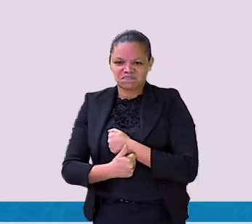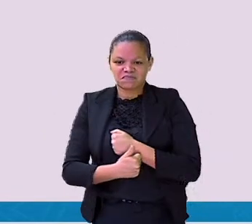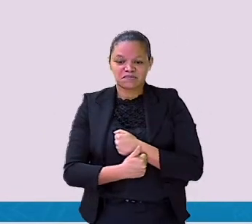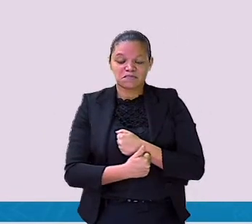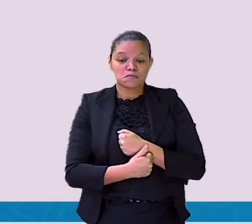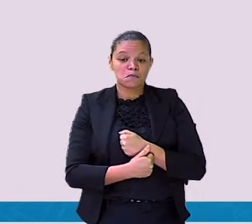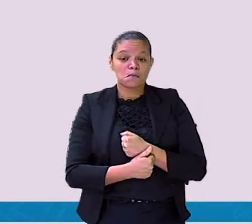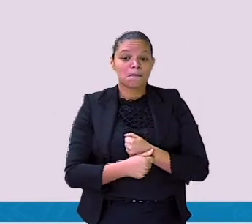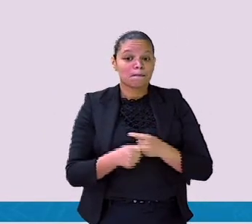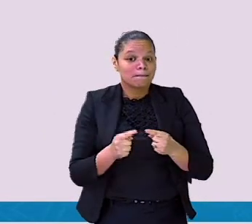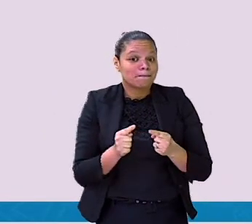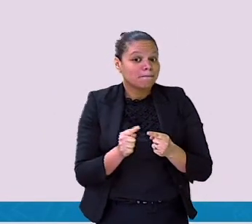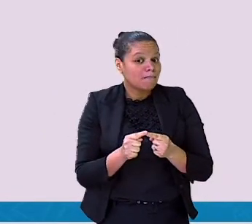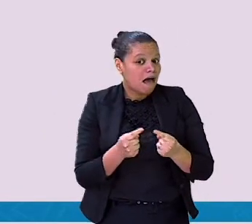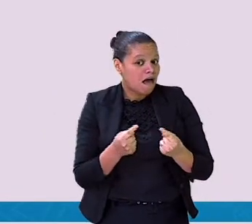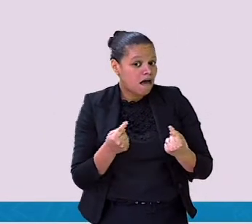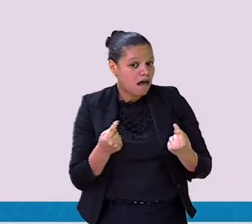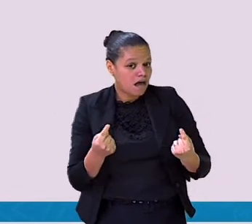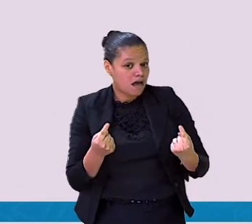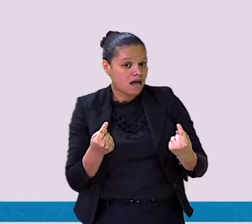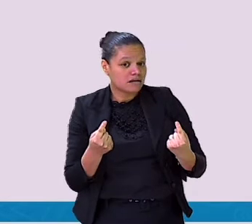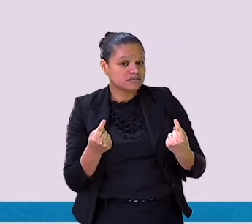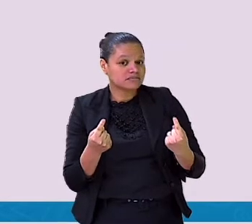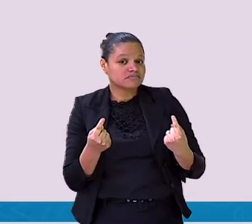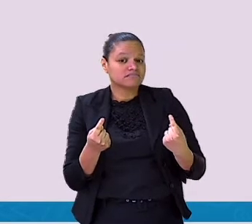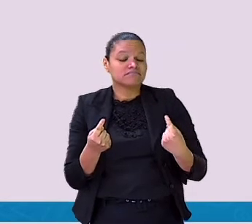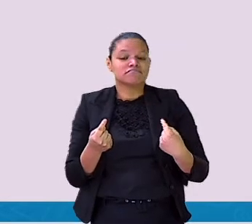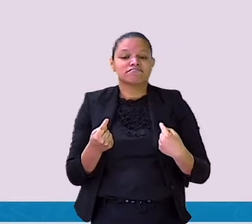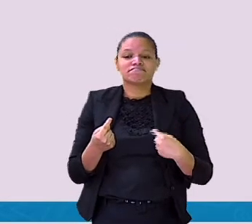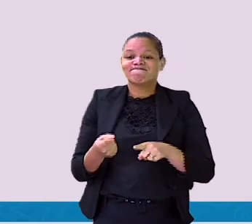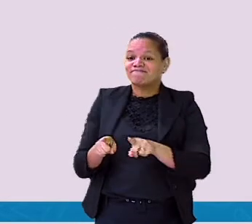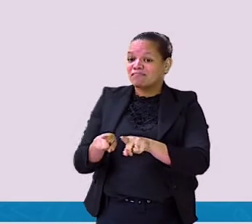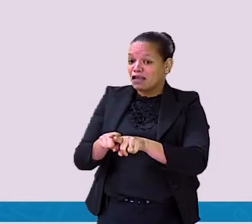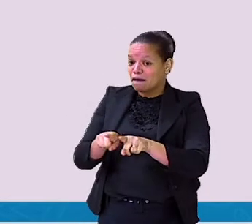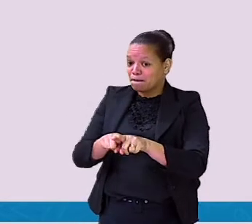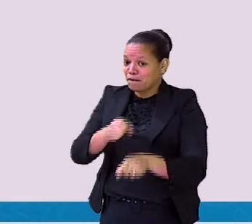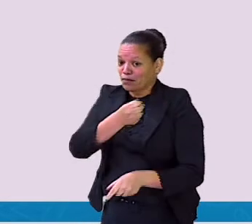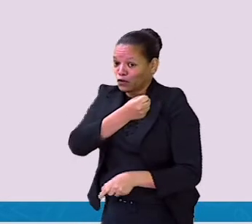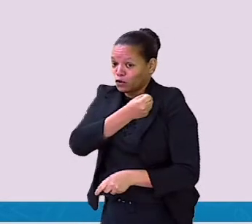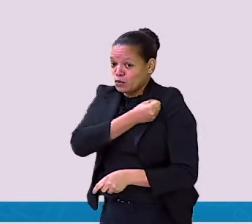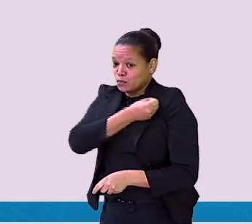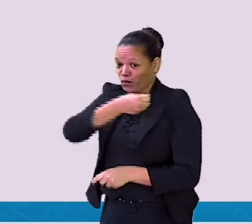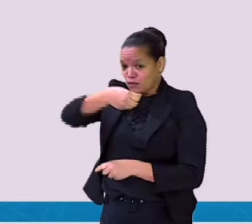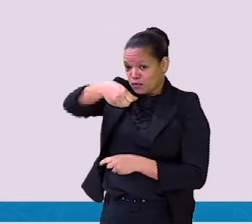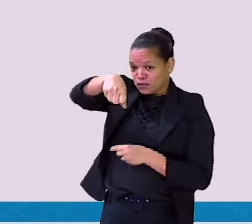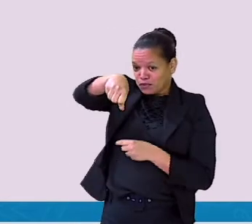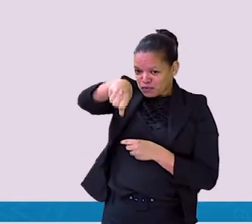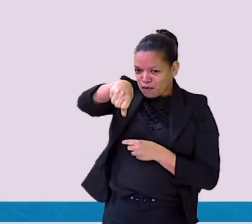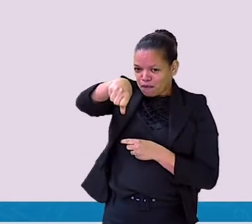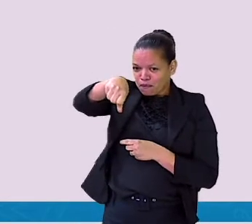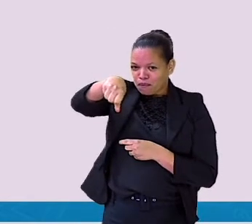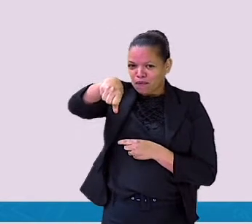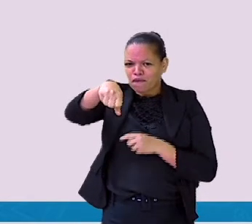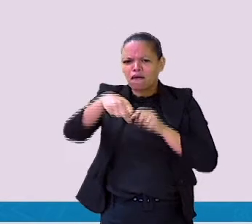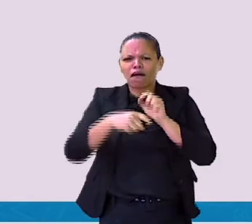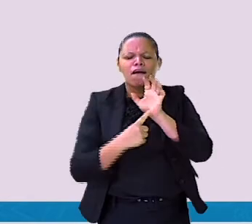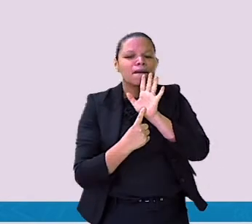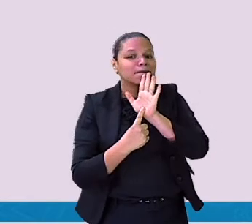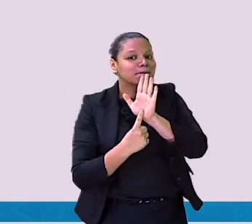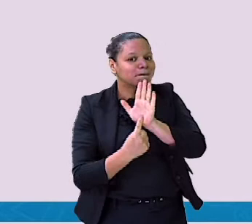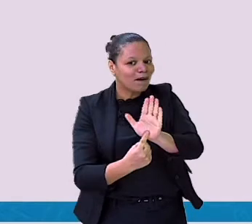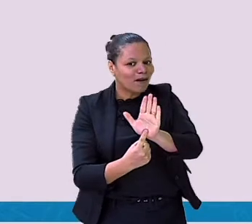suas penas. Mas o número 9 aqui, na nossa questão 9, entra o